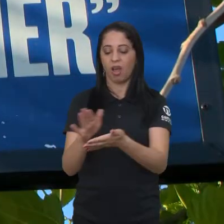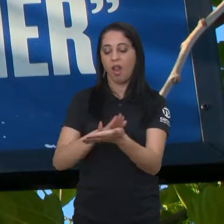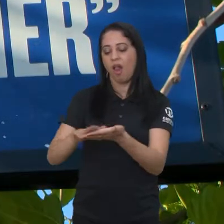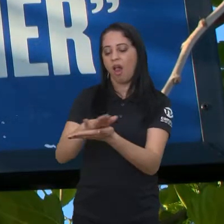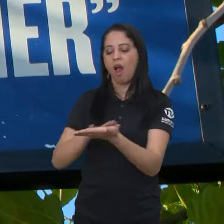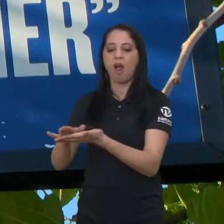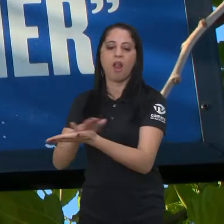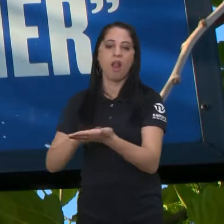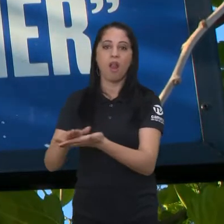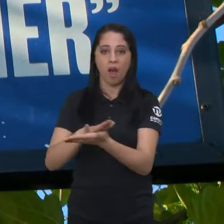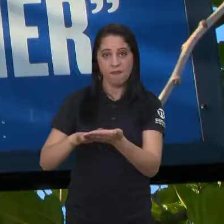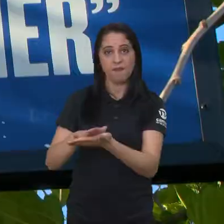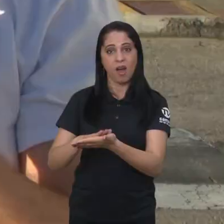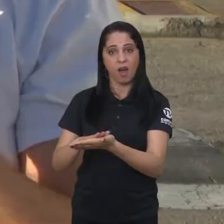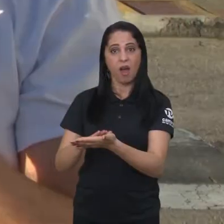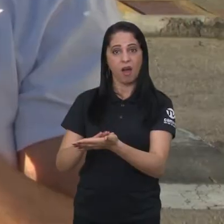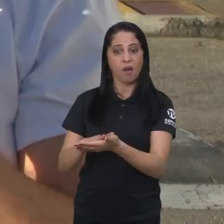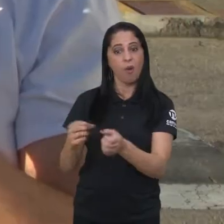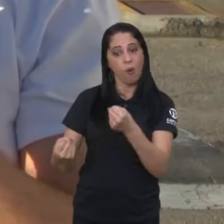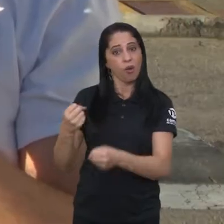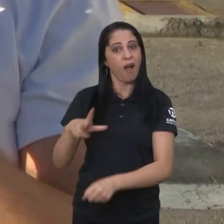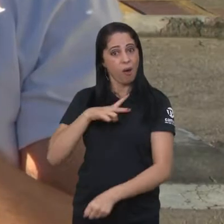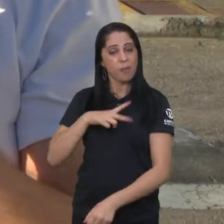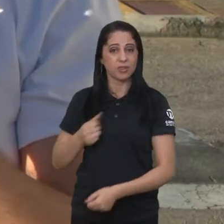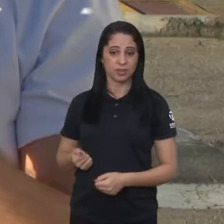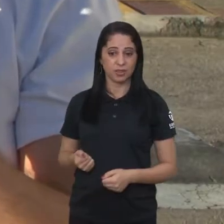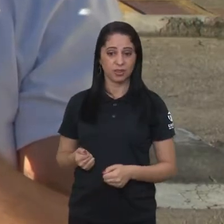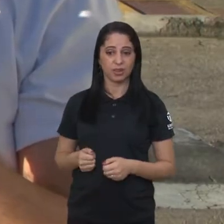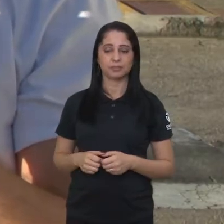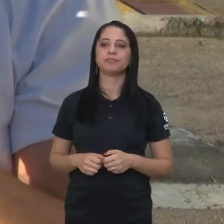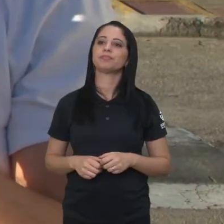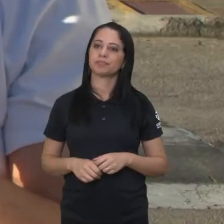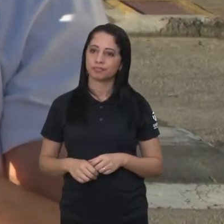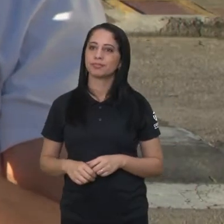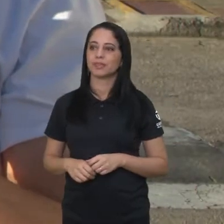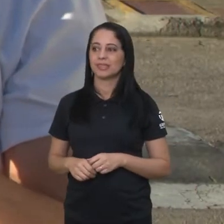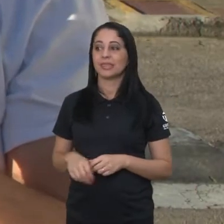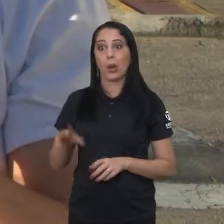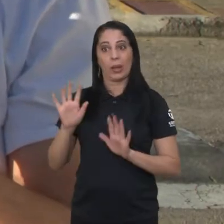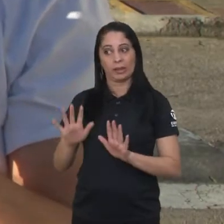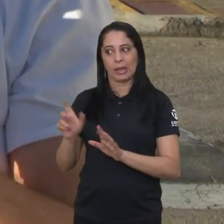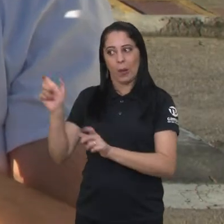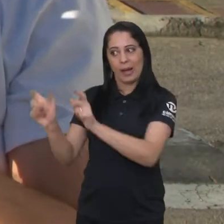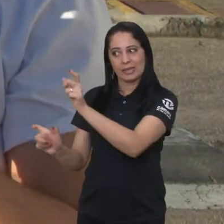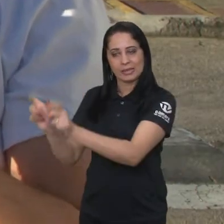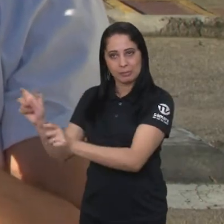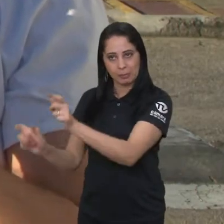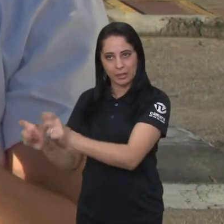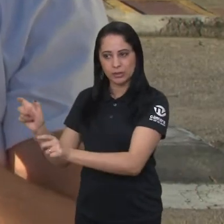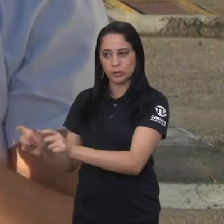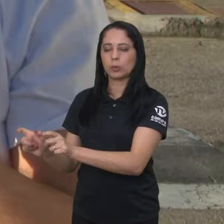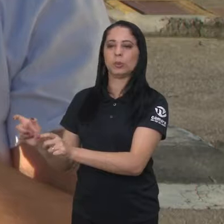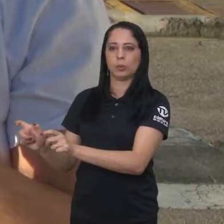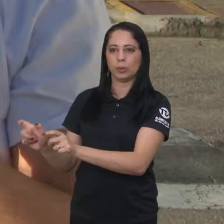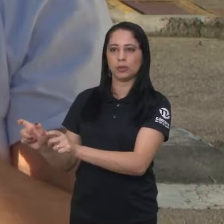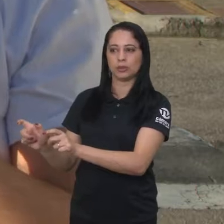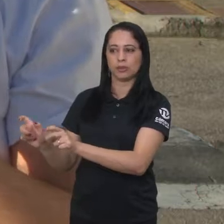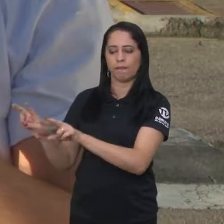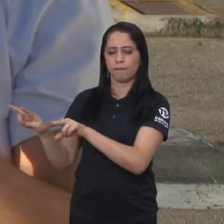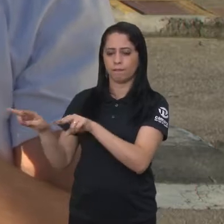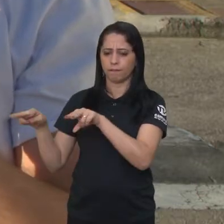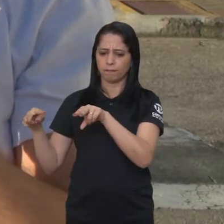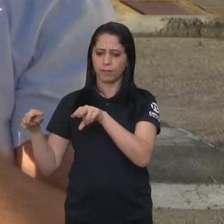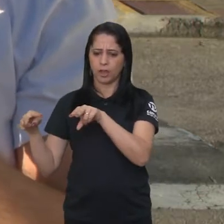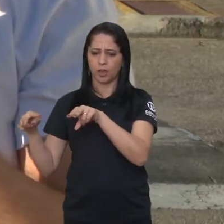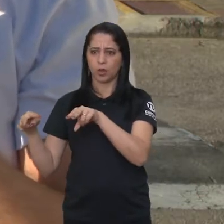para lavar o próprio carro. Nós recebemos de alguns moradores aqui do bairro que transitam próximo à escola